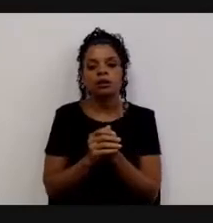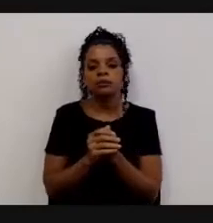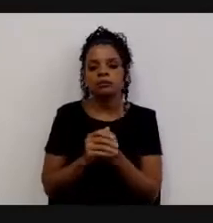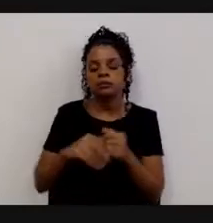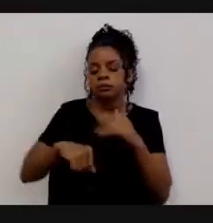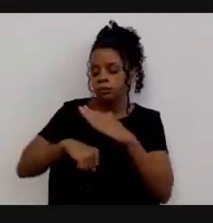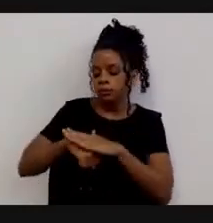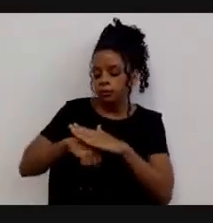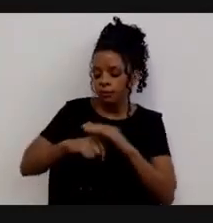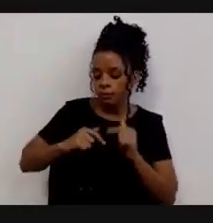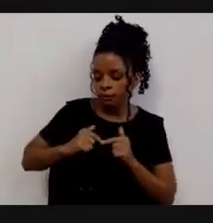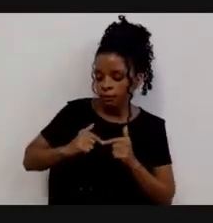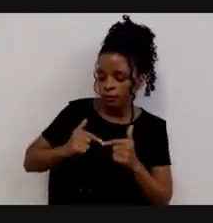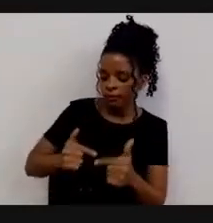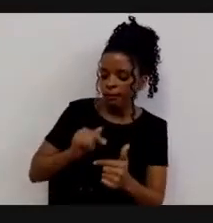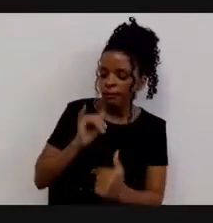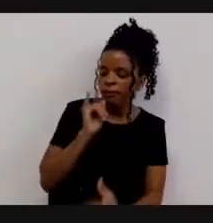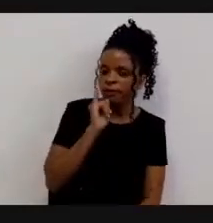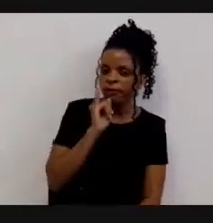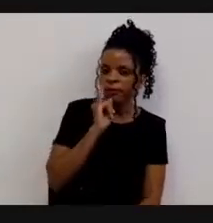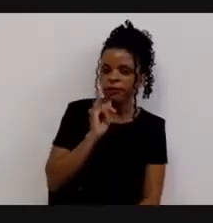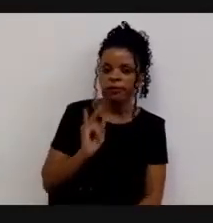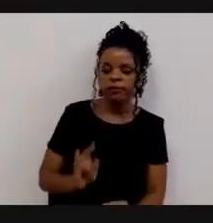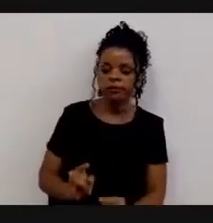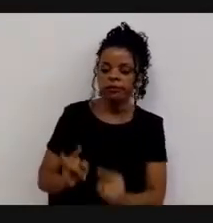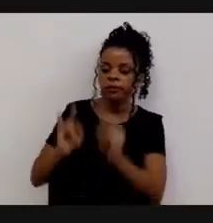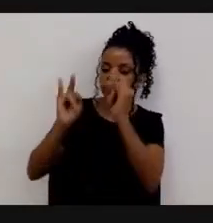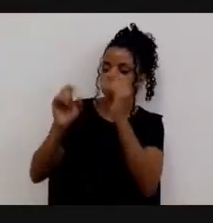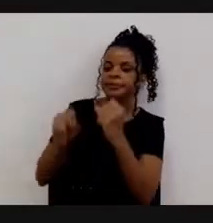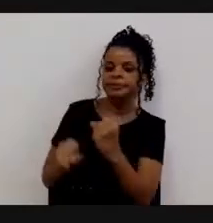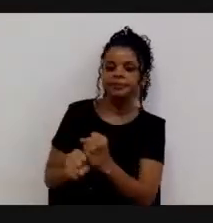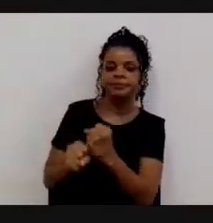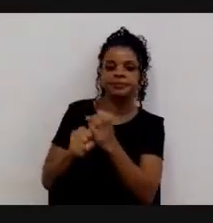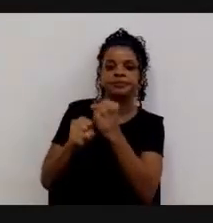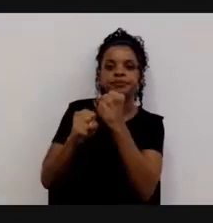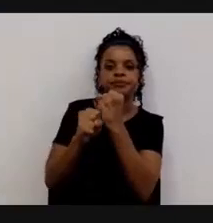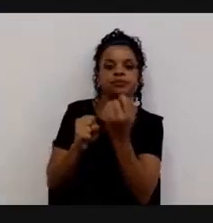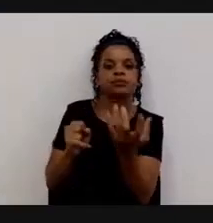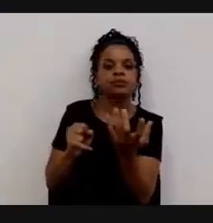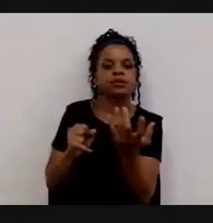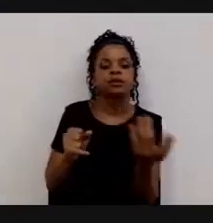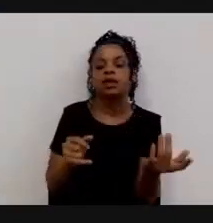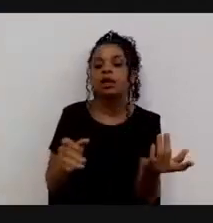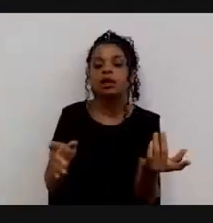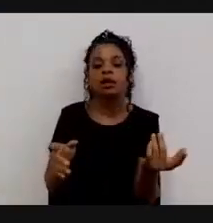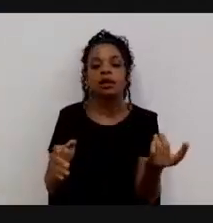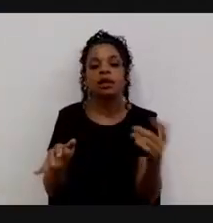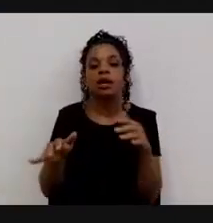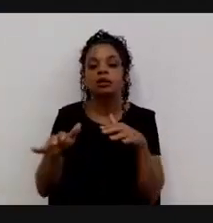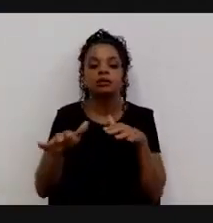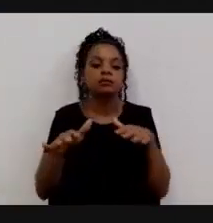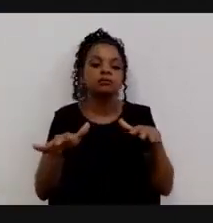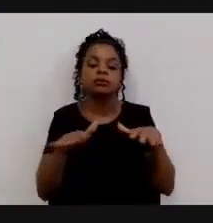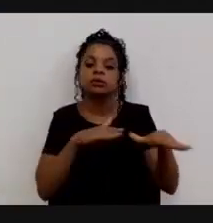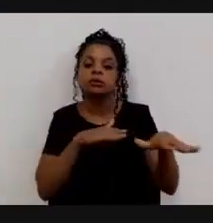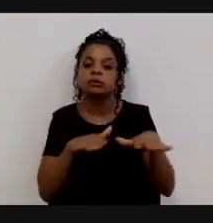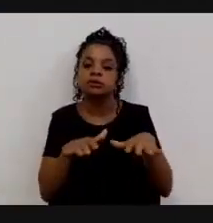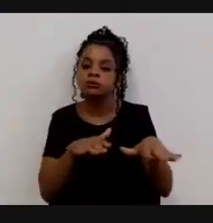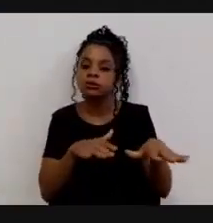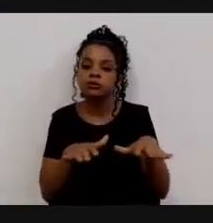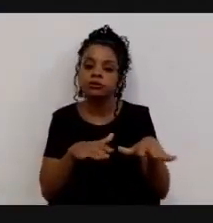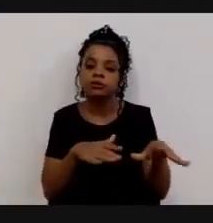ações mitigadoras que, por exemplo, um prédio, quando ele vai ser construído lá, vai atrapalhar o trânsito, vai mexer alguma coisa lá, ele tem que fazer uma ação mitigadora que é